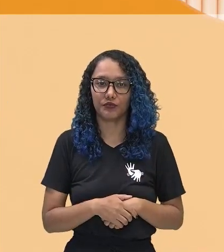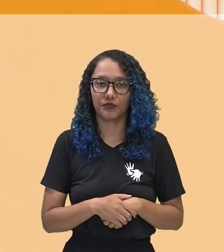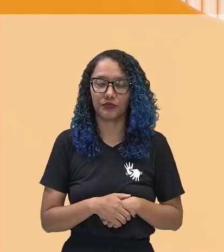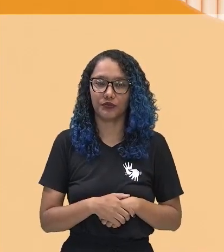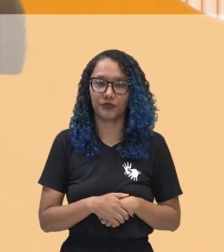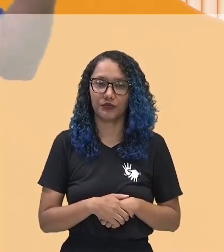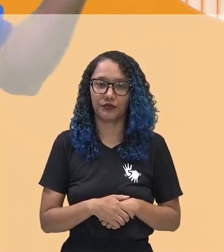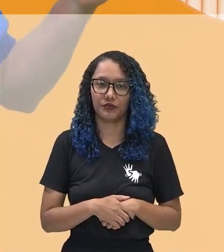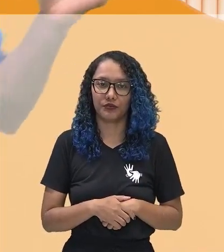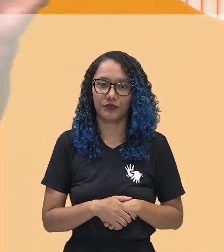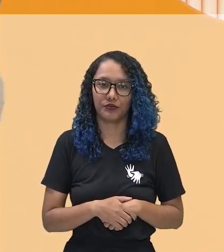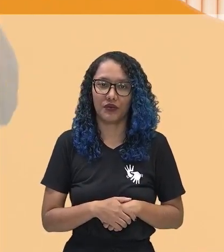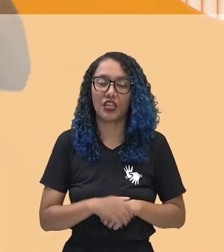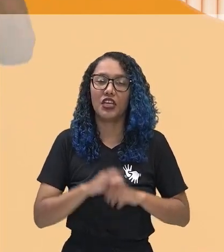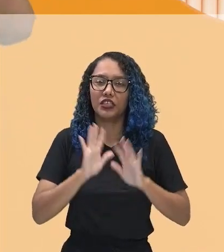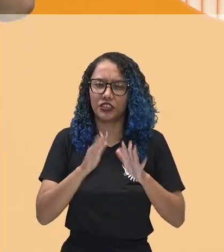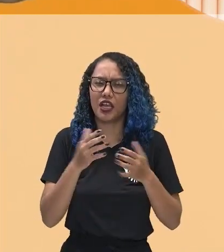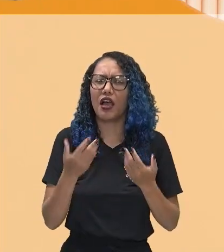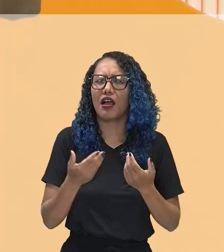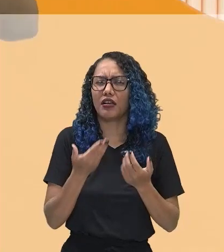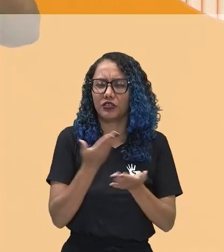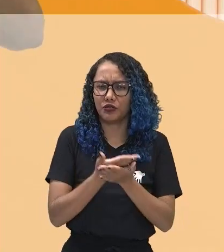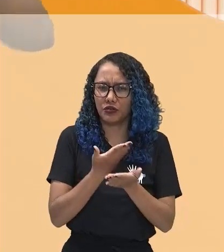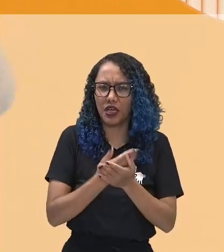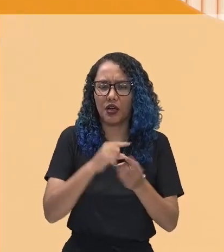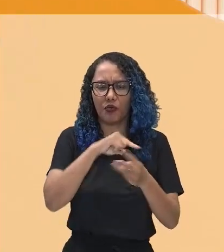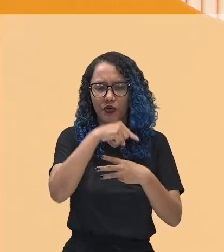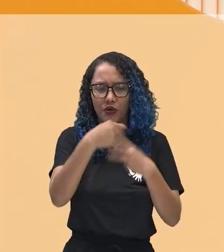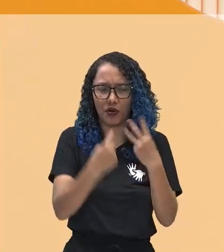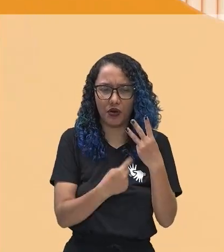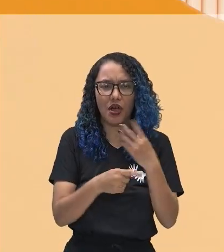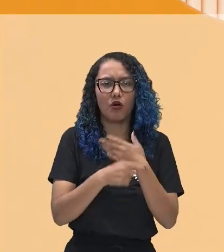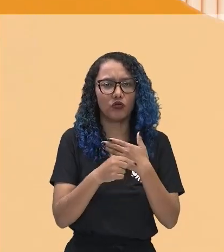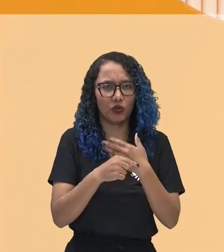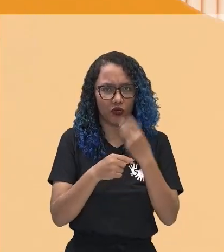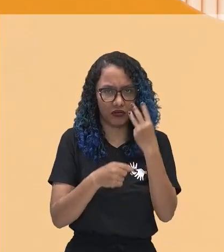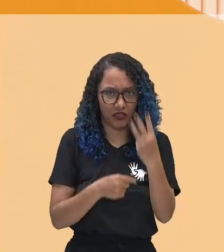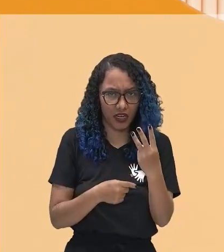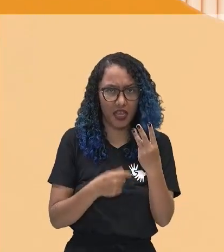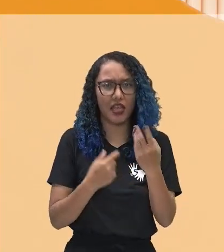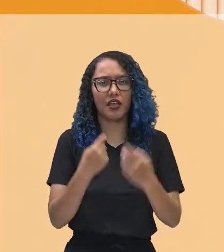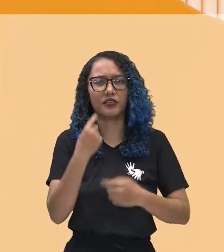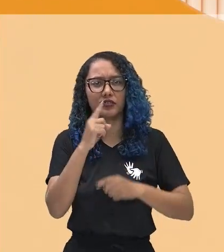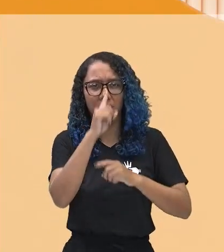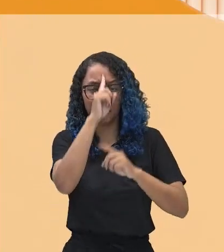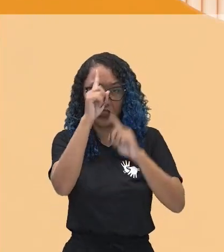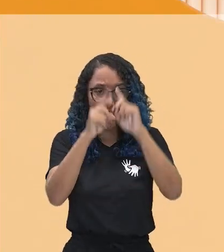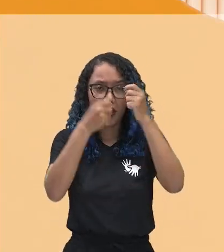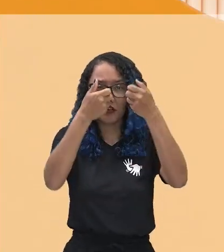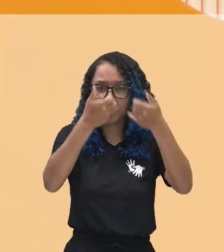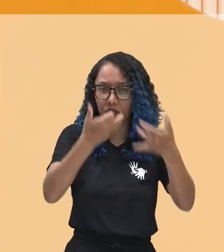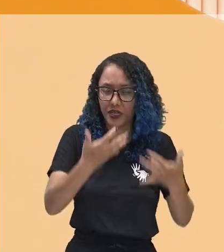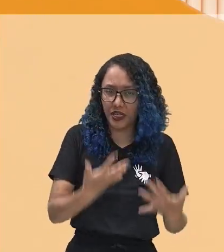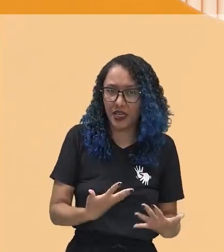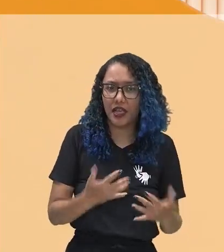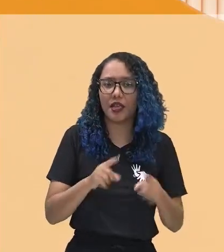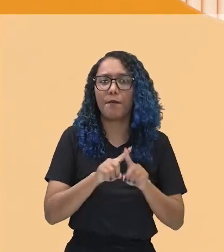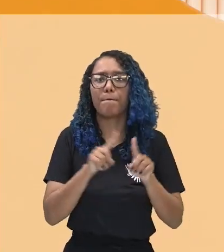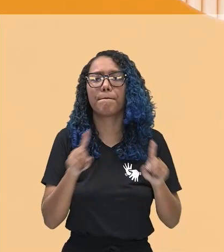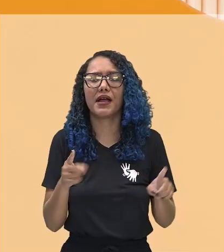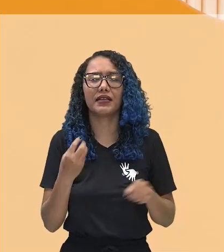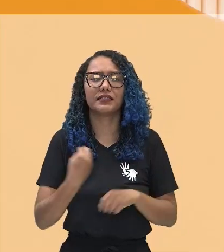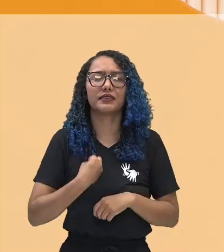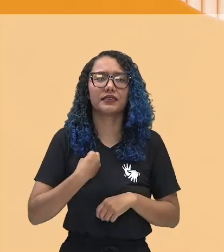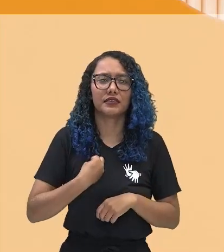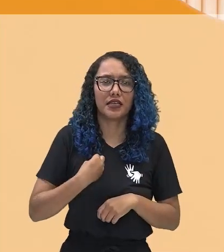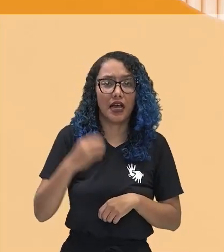aí. Nós falamos de 3 filósofos, falamos sobre as suas ideias, né? Mas eu digo sempre que o existencialismo ele é